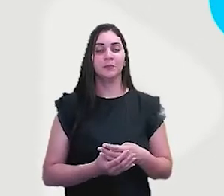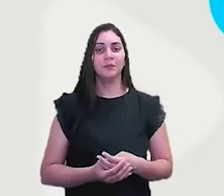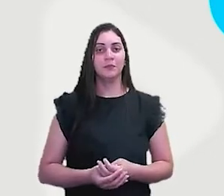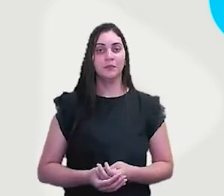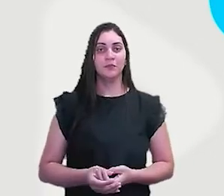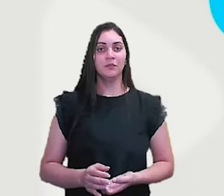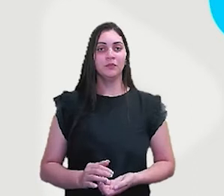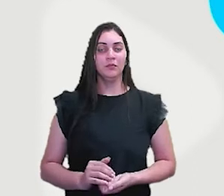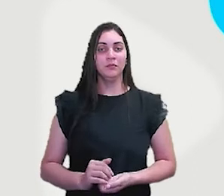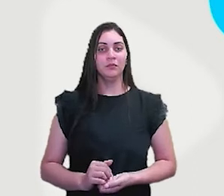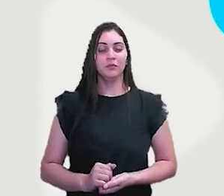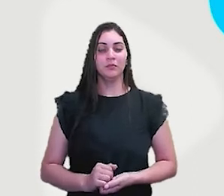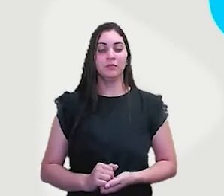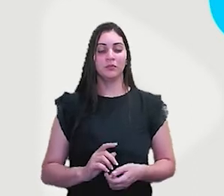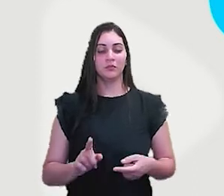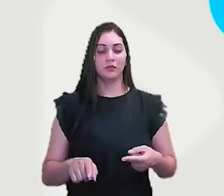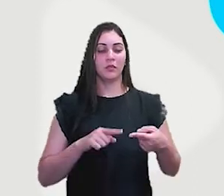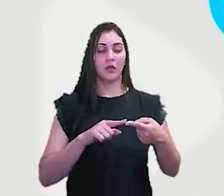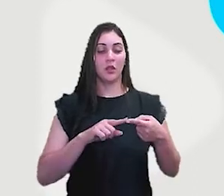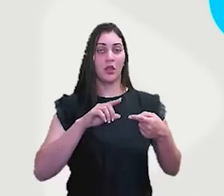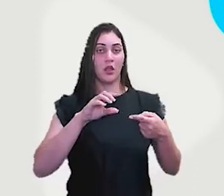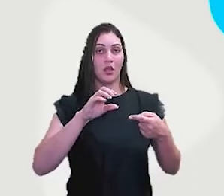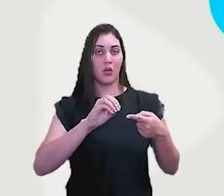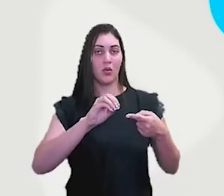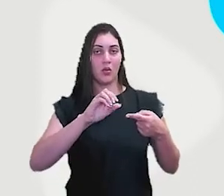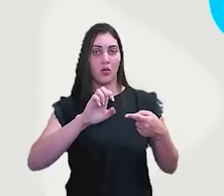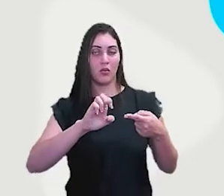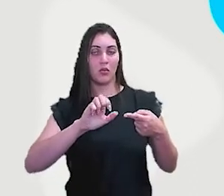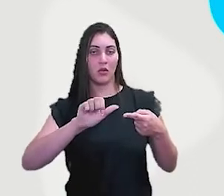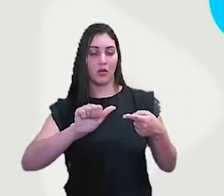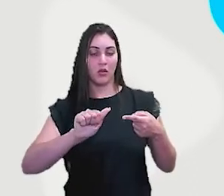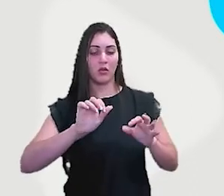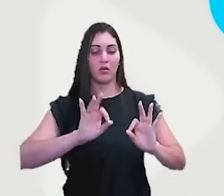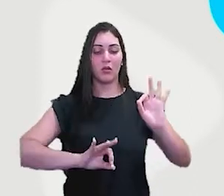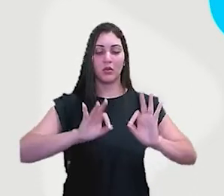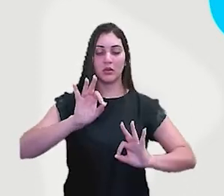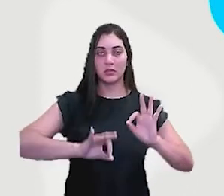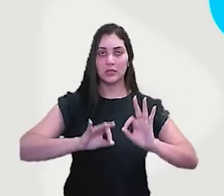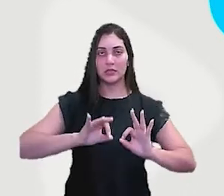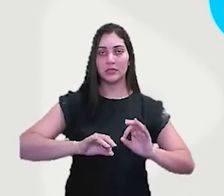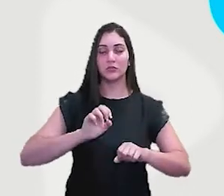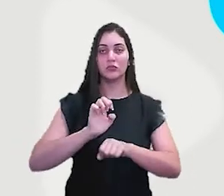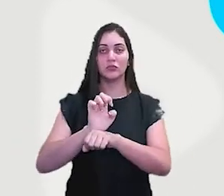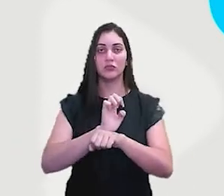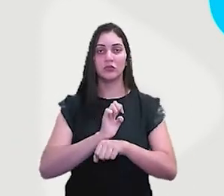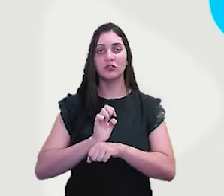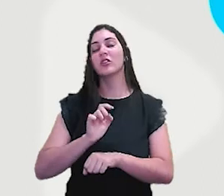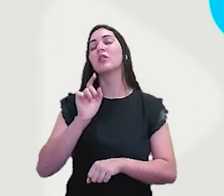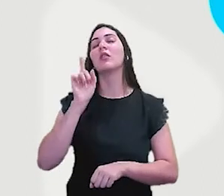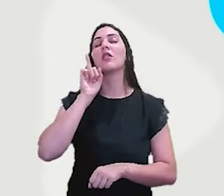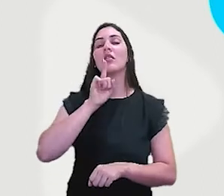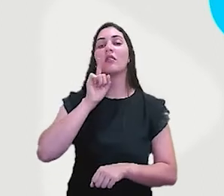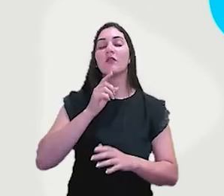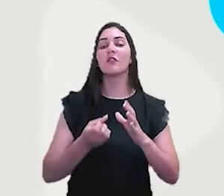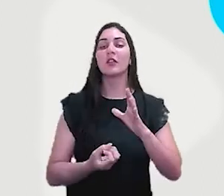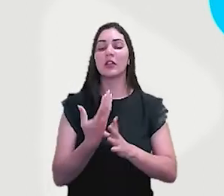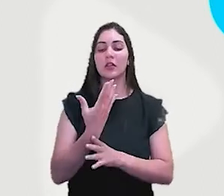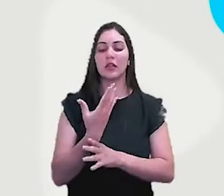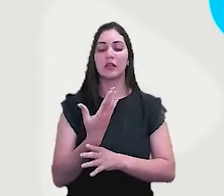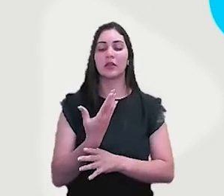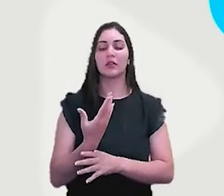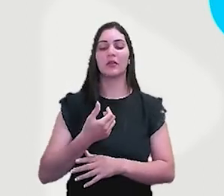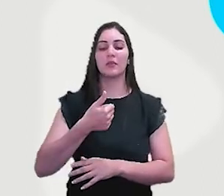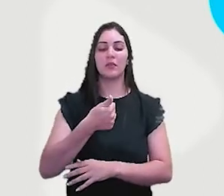Deixa eu passar aqui, pronto. A OEA, a Organização dos Estados Americanos, que foi fundada em 1948